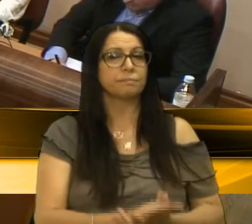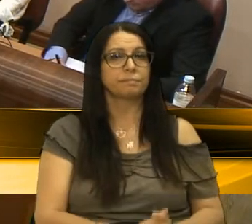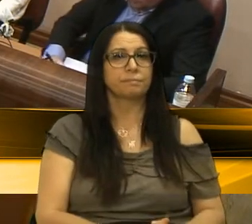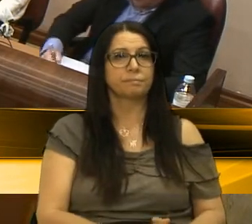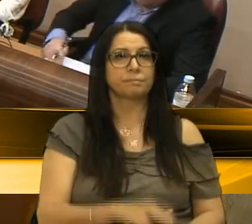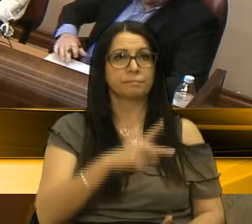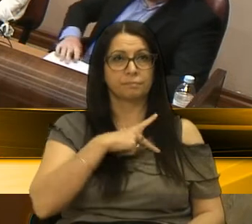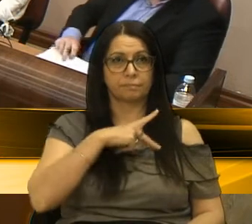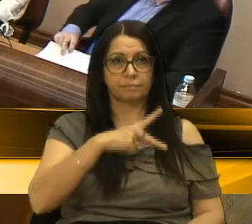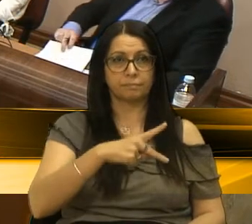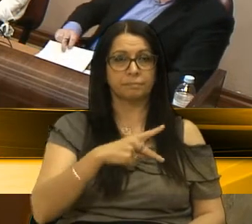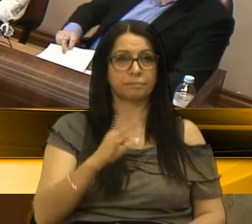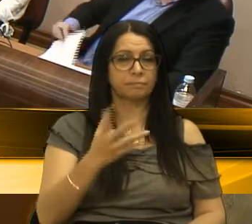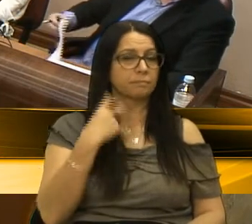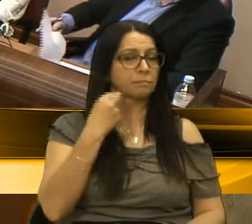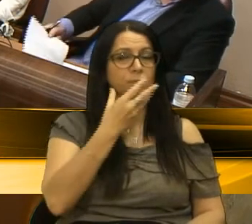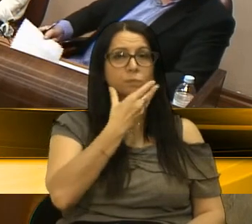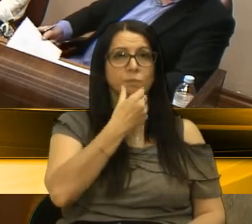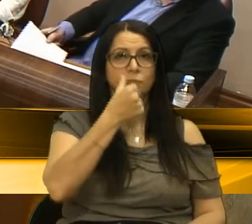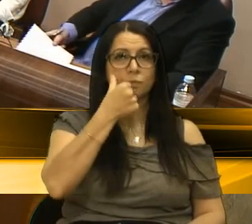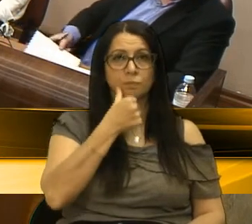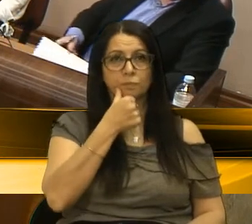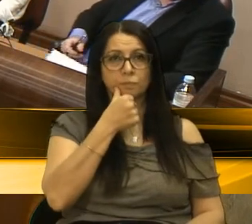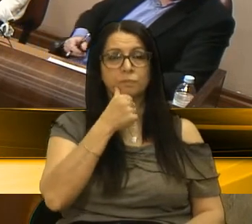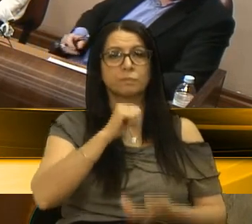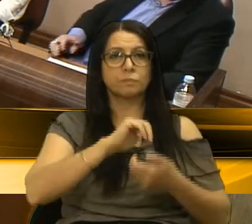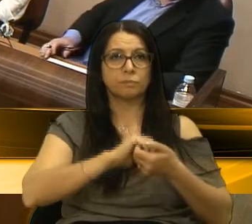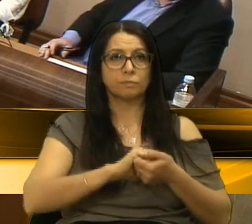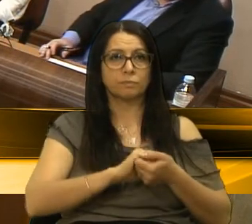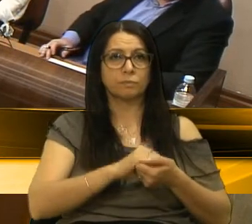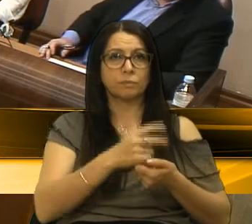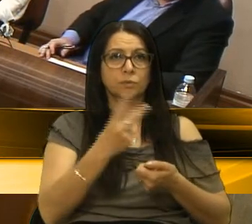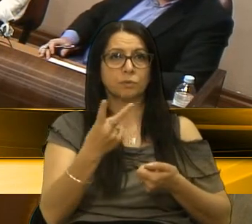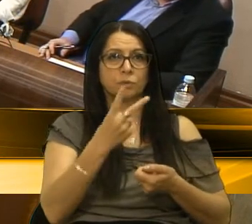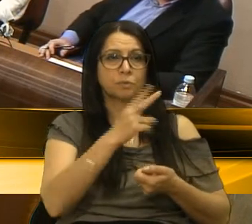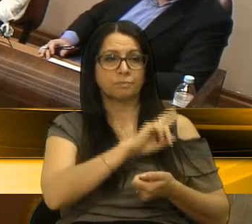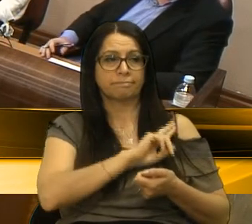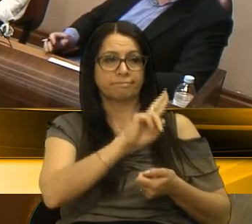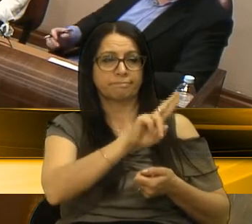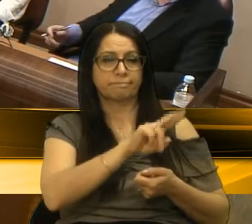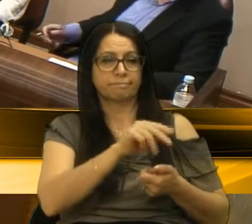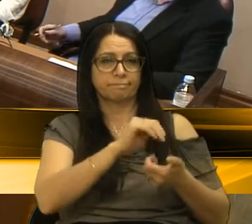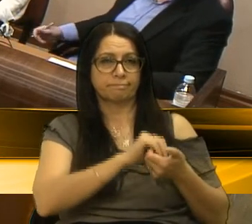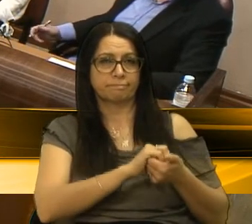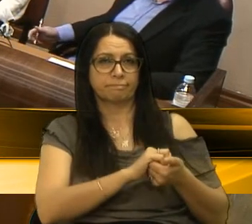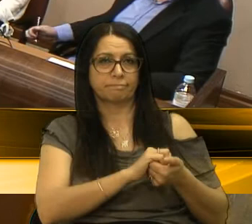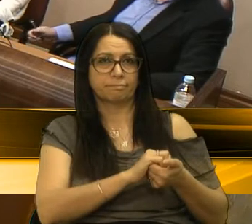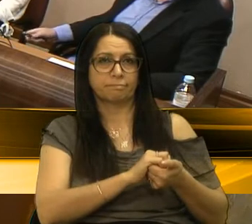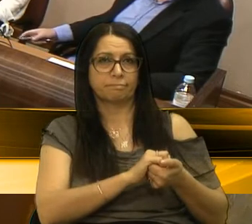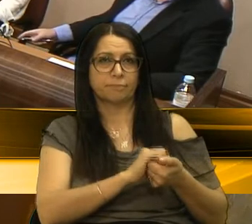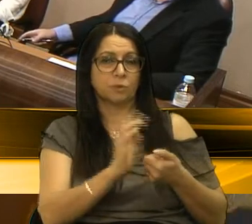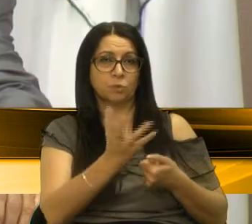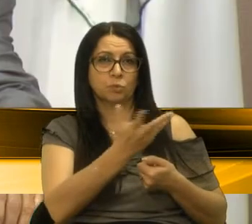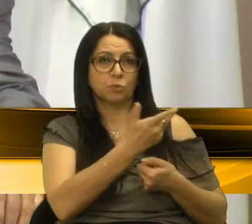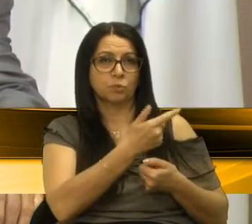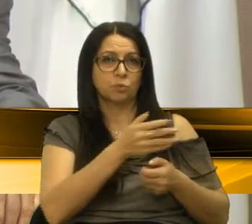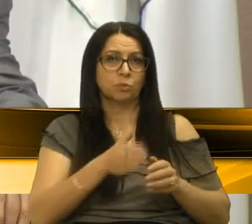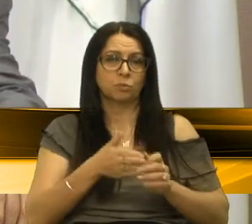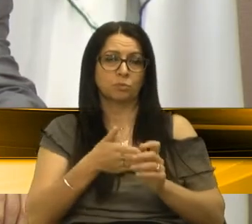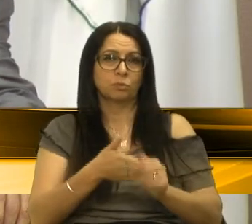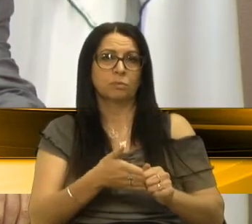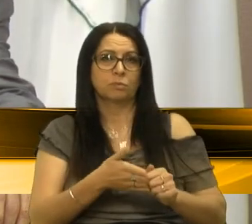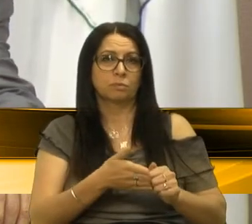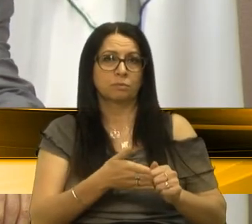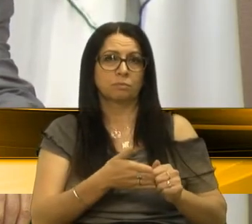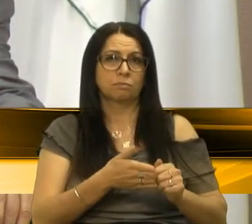Senhor presidente, senhoras e senhores vereadores, saudar aqui os dois procuradores, saudar a todos que acompanham aí